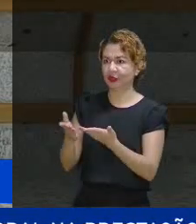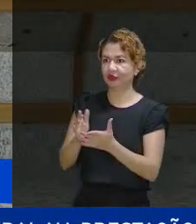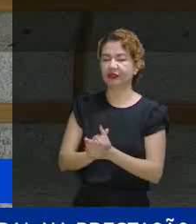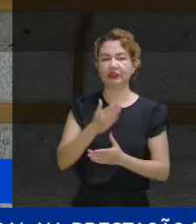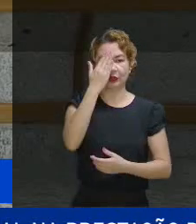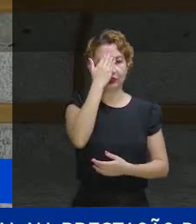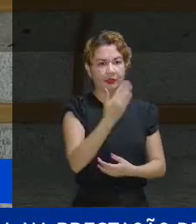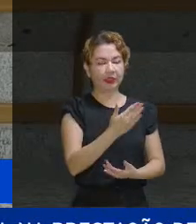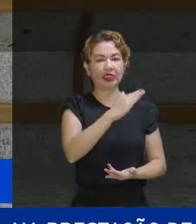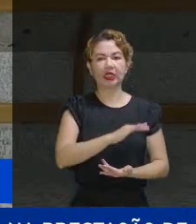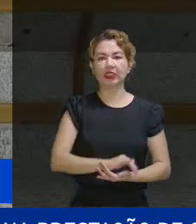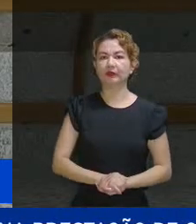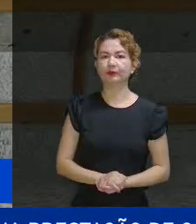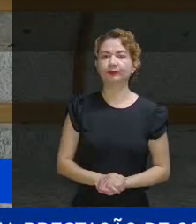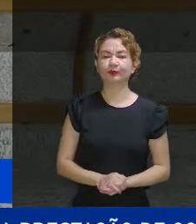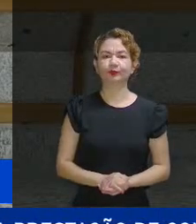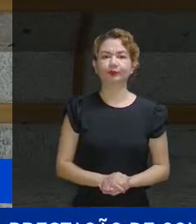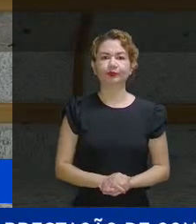obrigada.